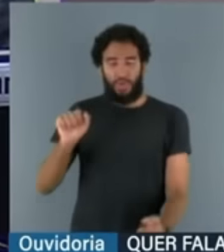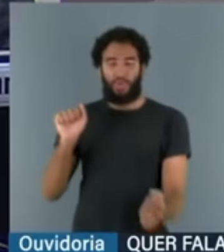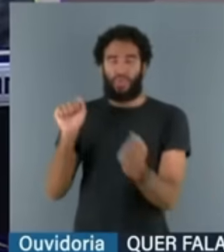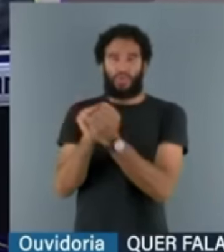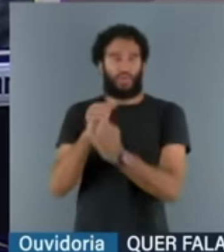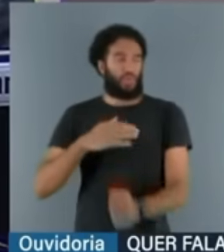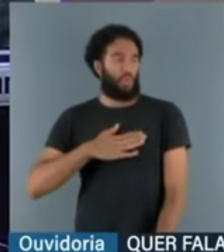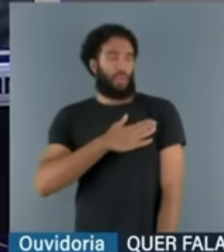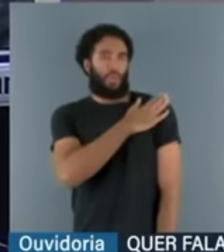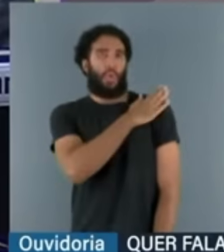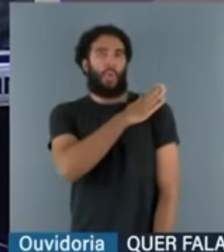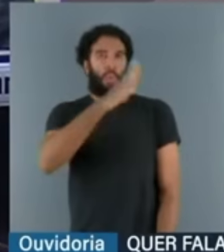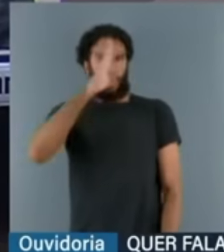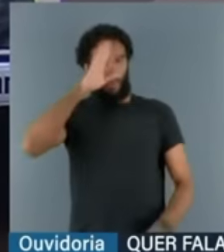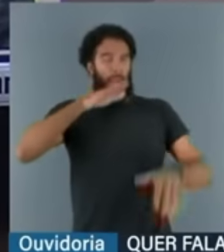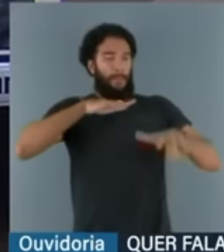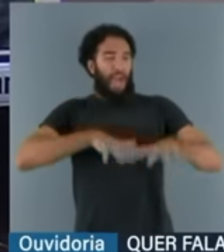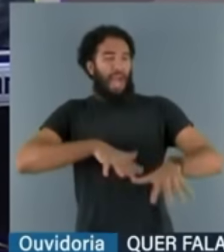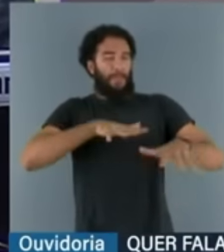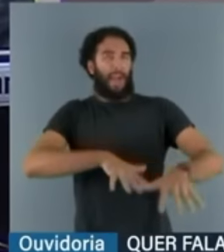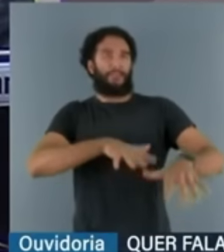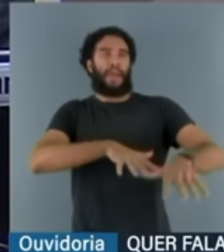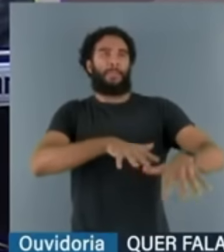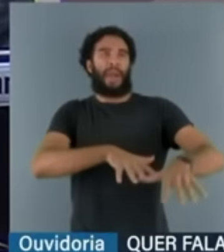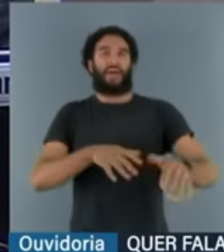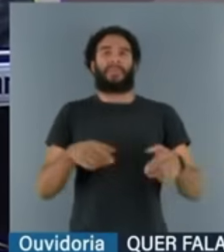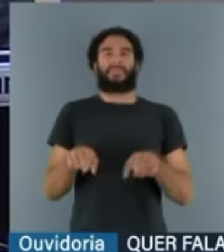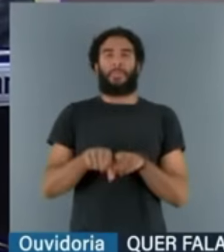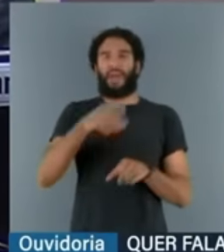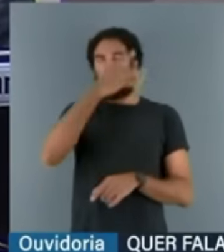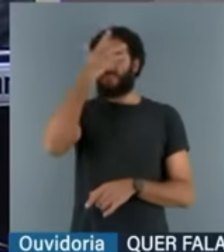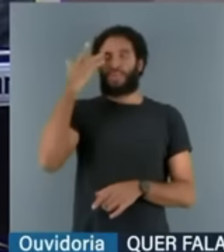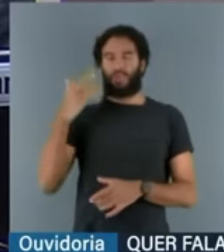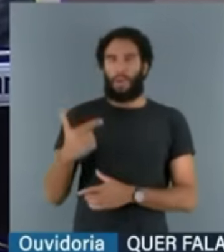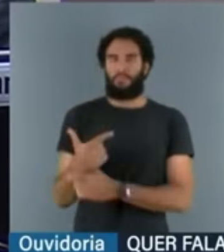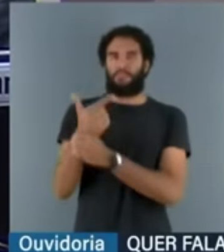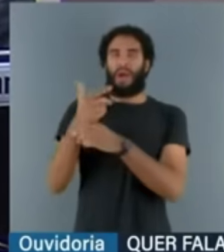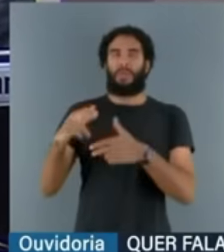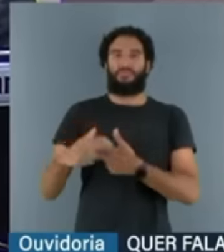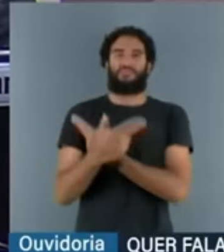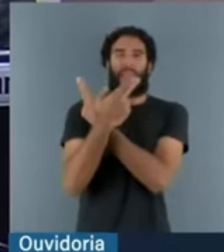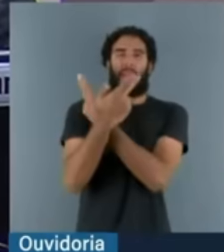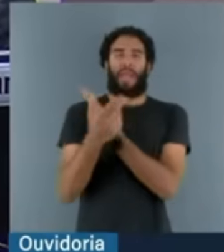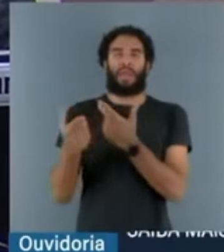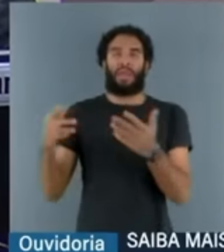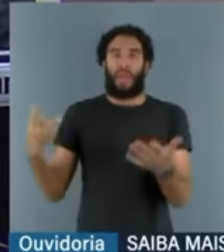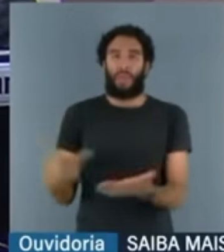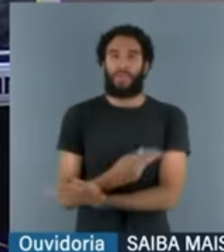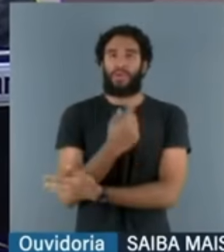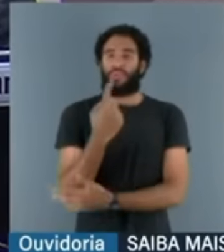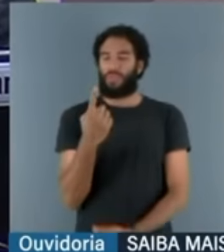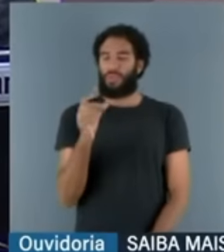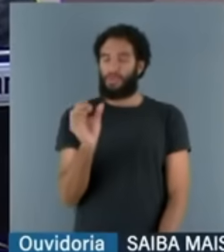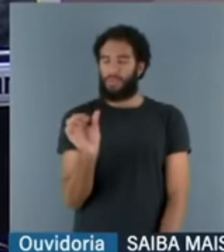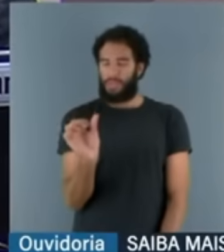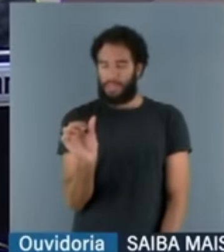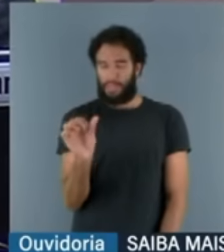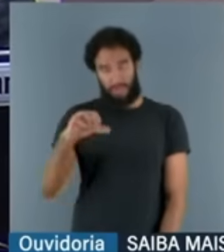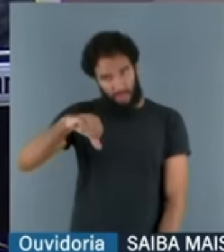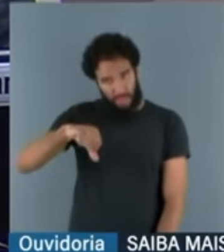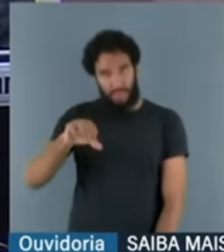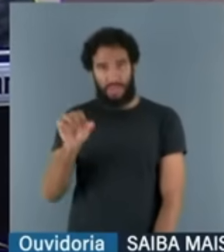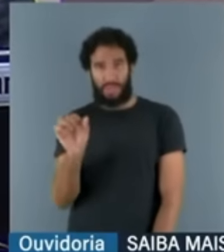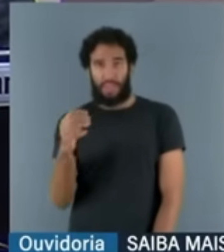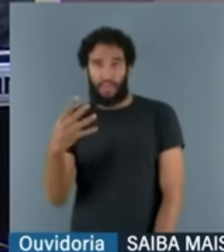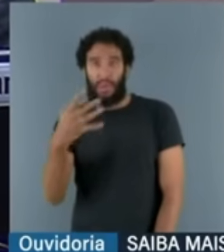forças especiais, as forças armadas aí, para fazer a mesma coisa que aconteceu em 64. O povo vai para as ruas,